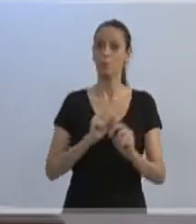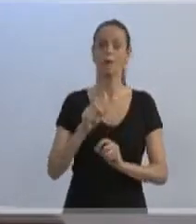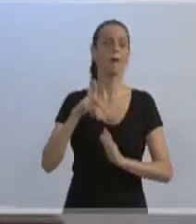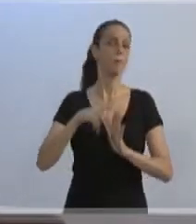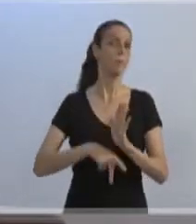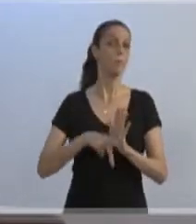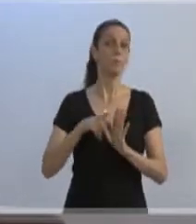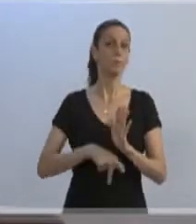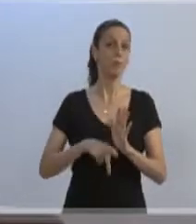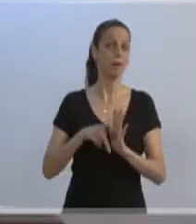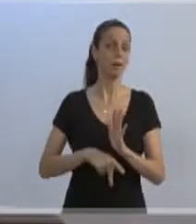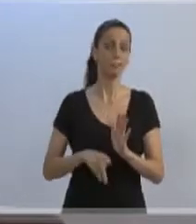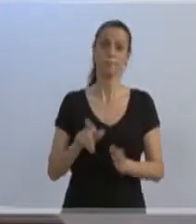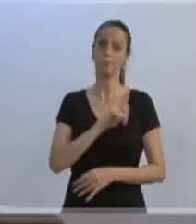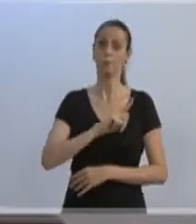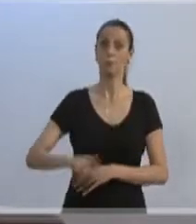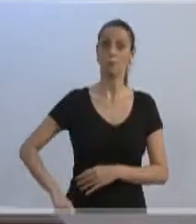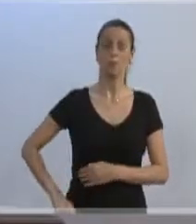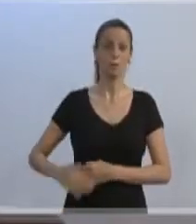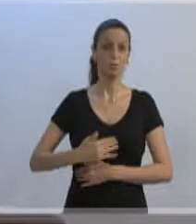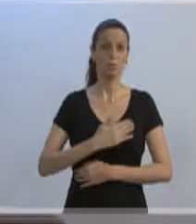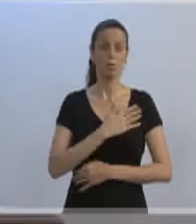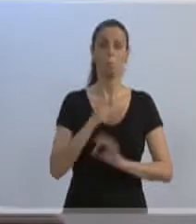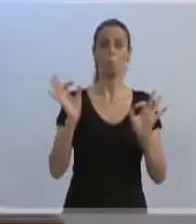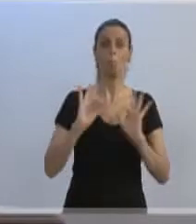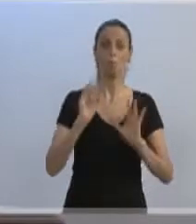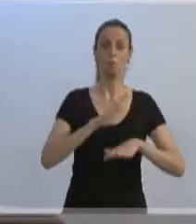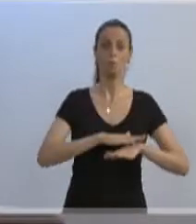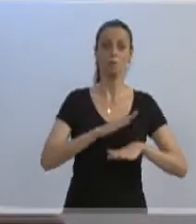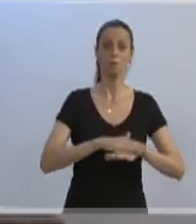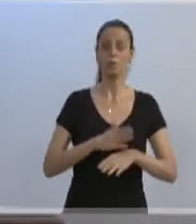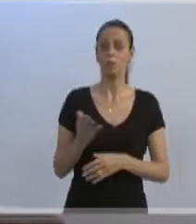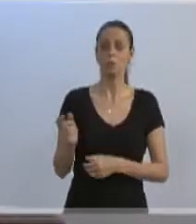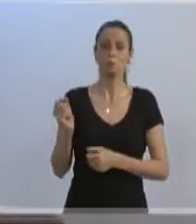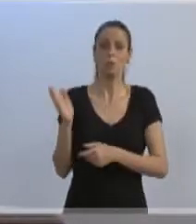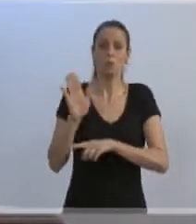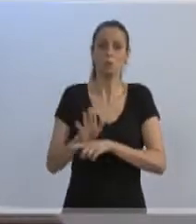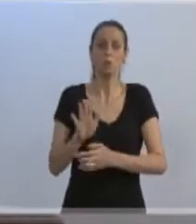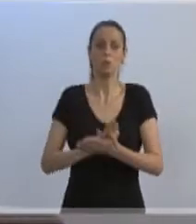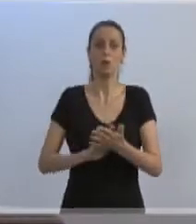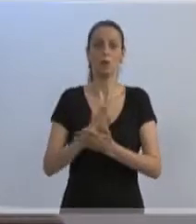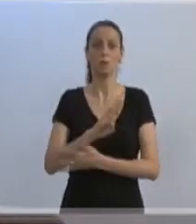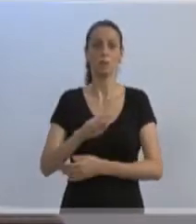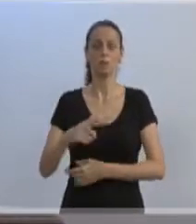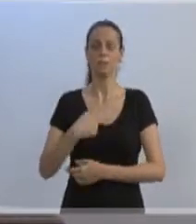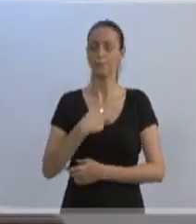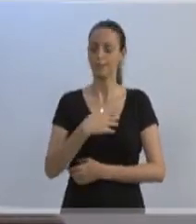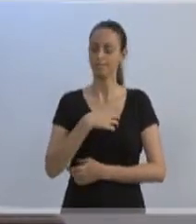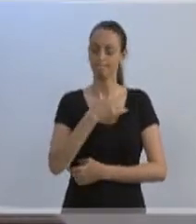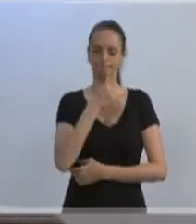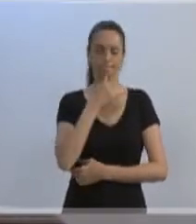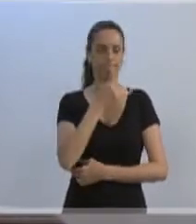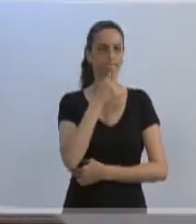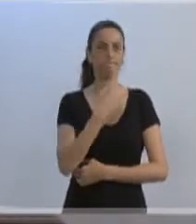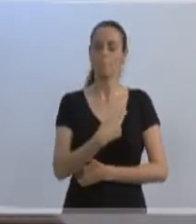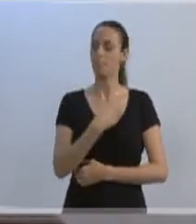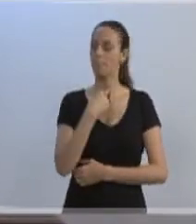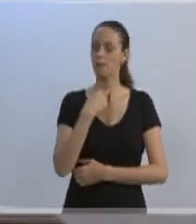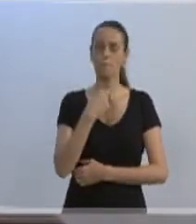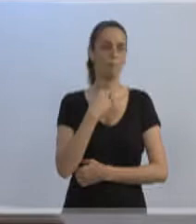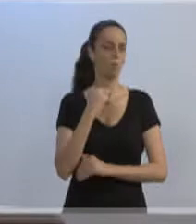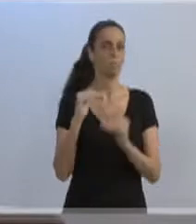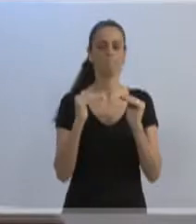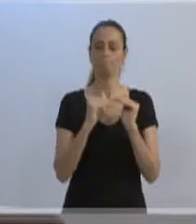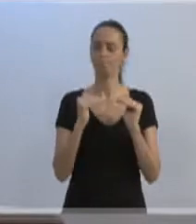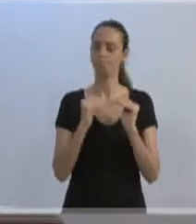projectos que esse governo não tem não fez por mal e eu lamento esta situação não posso concordar com